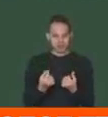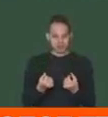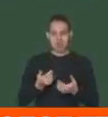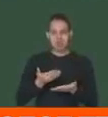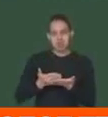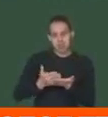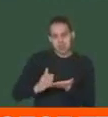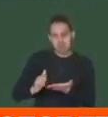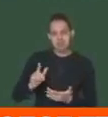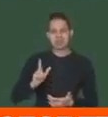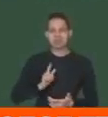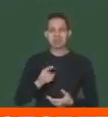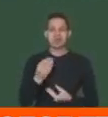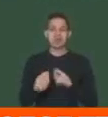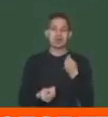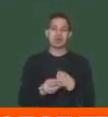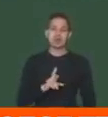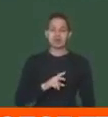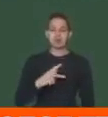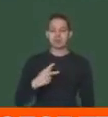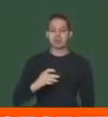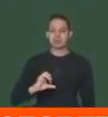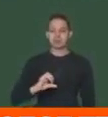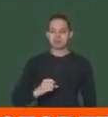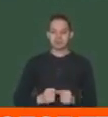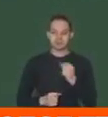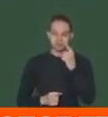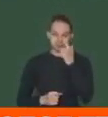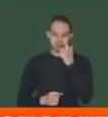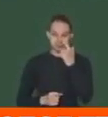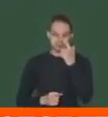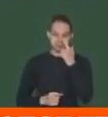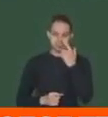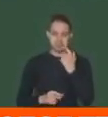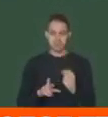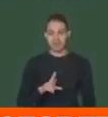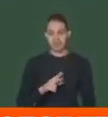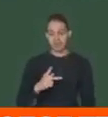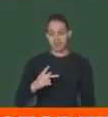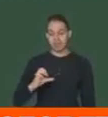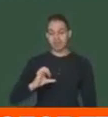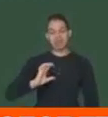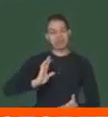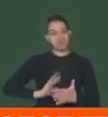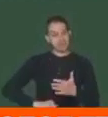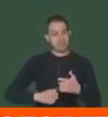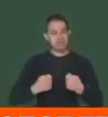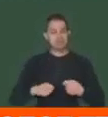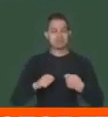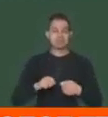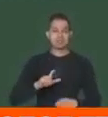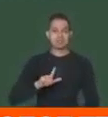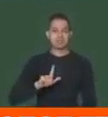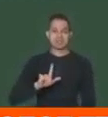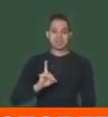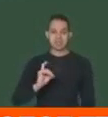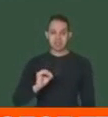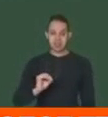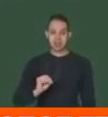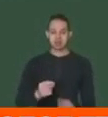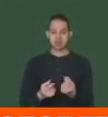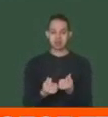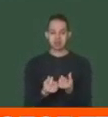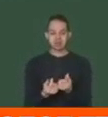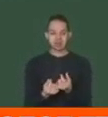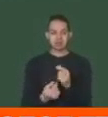de emendas de RP9. Portanto, a RP9 tem que ser retirada da lei de diretriz orçamentária e do orçamento do Congresso